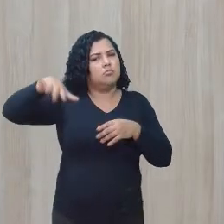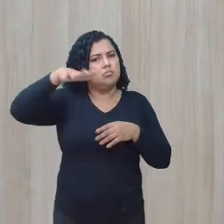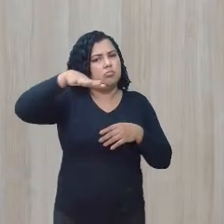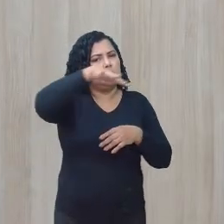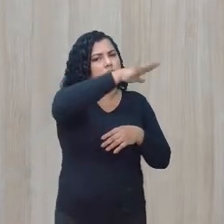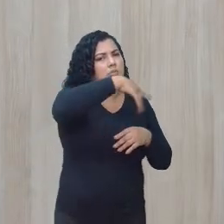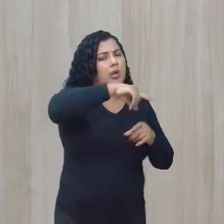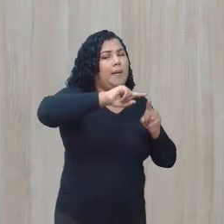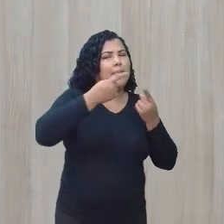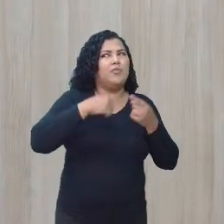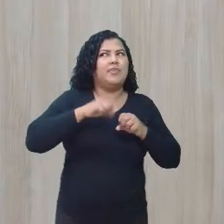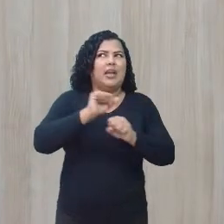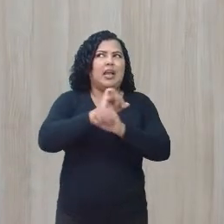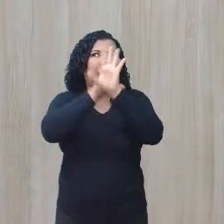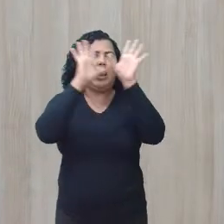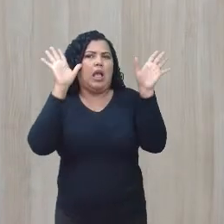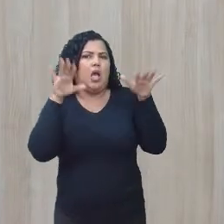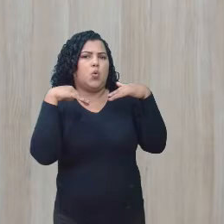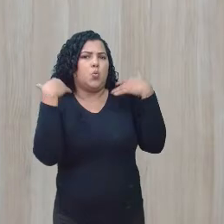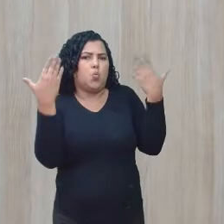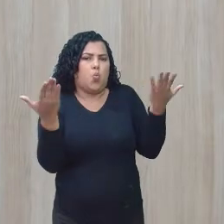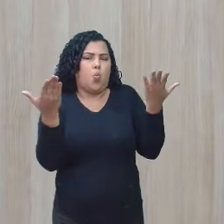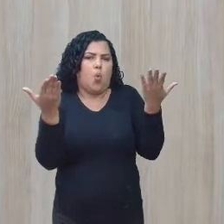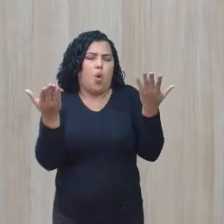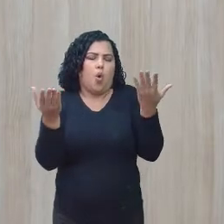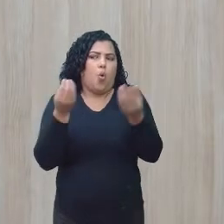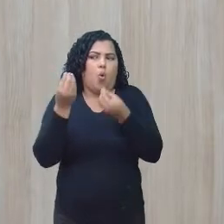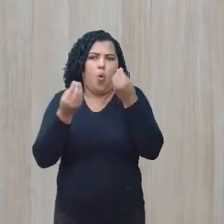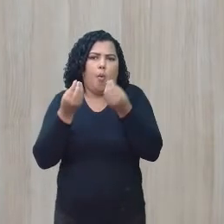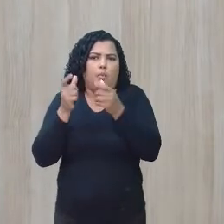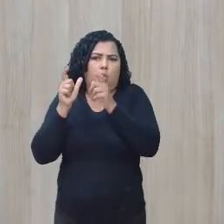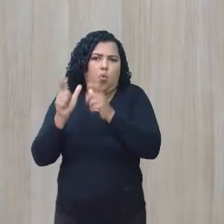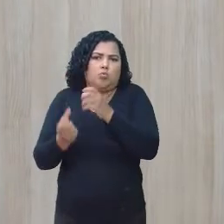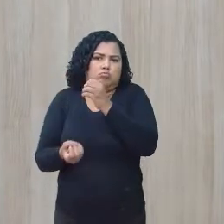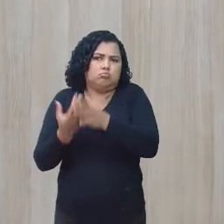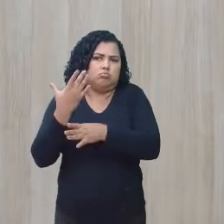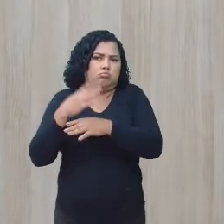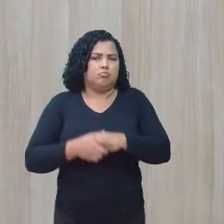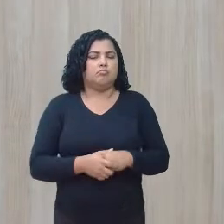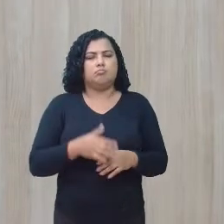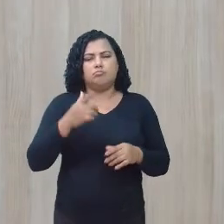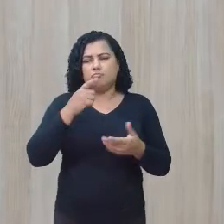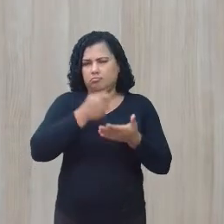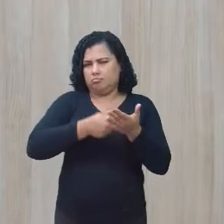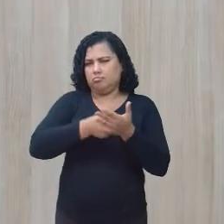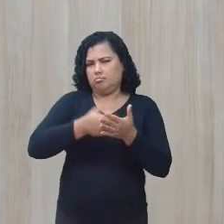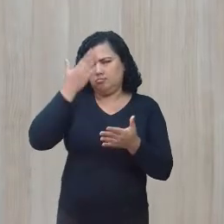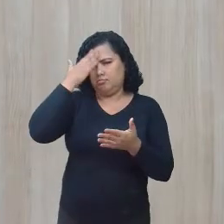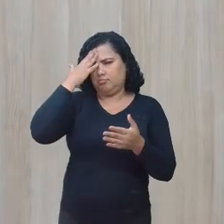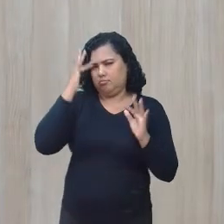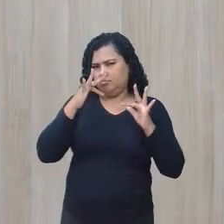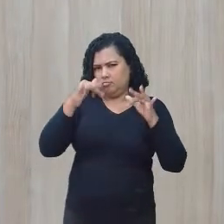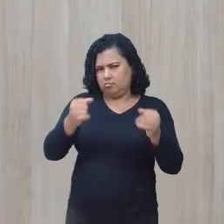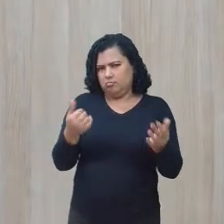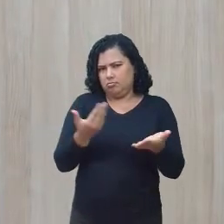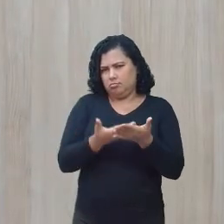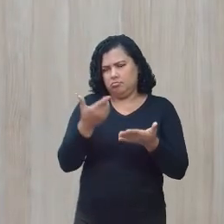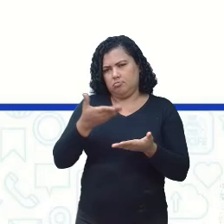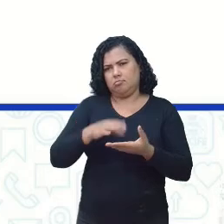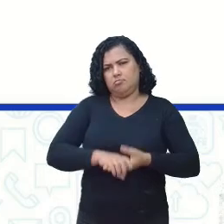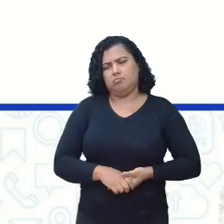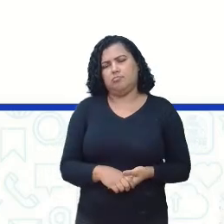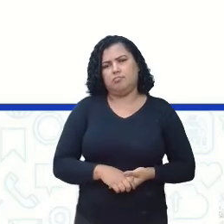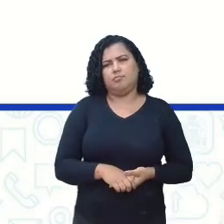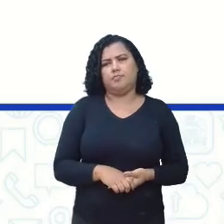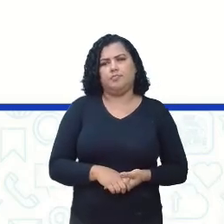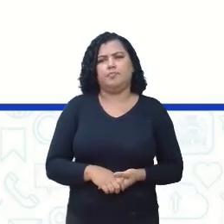fica muito claro qual é a sua origem, de onde é que ele vem, tá certo? Vamos tentar compreender nessa parte final da aula aqui. Então,